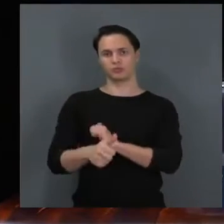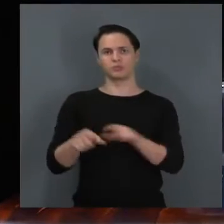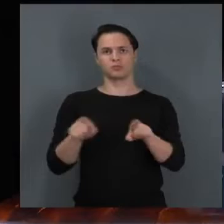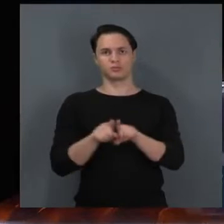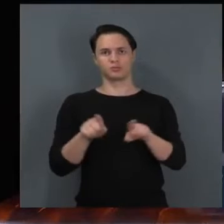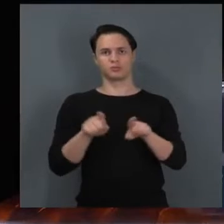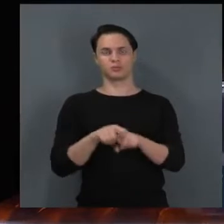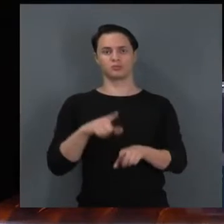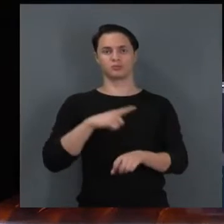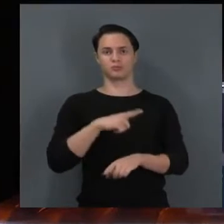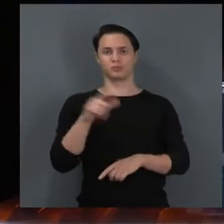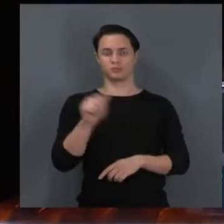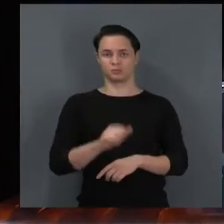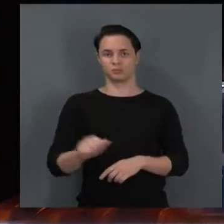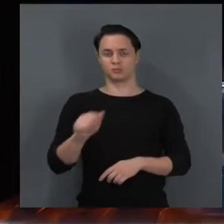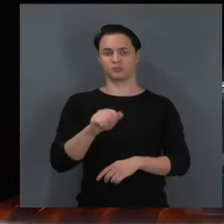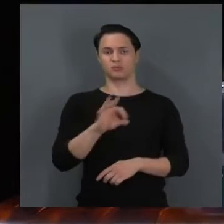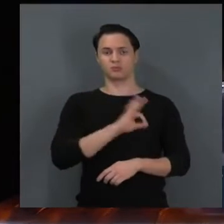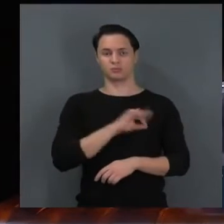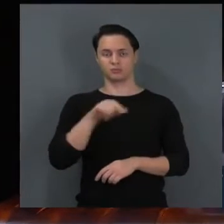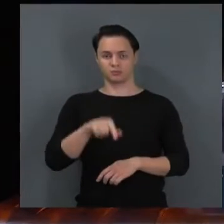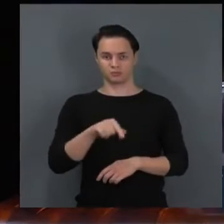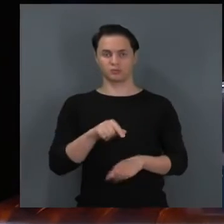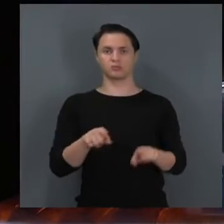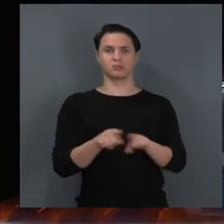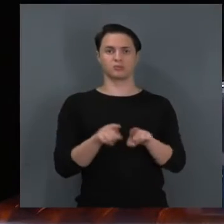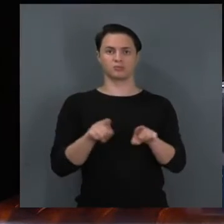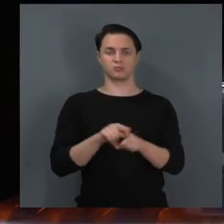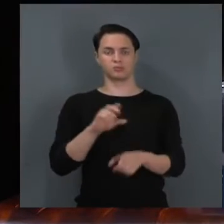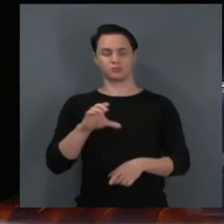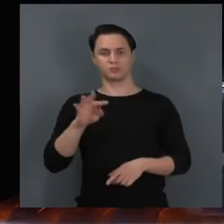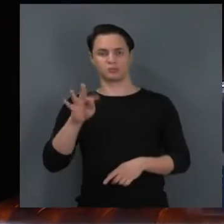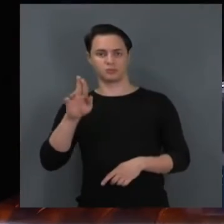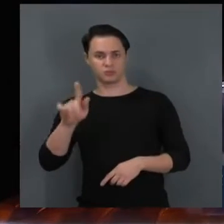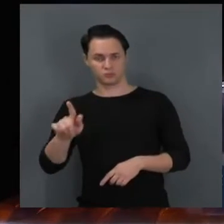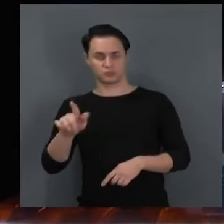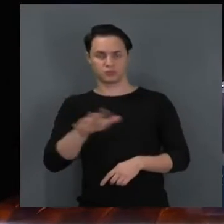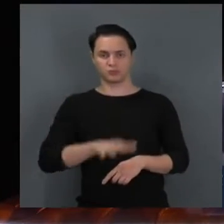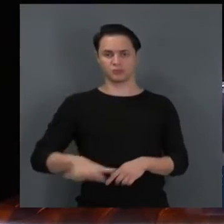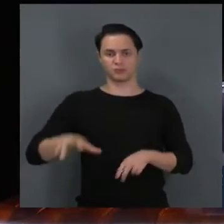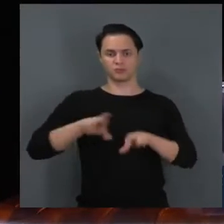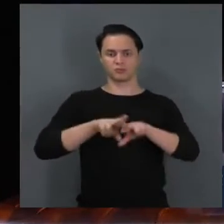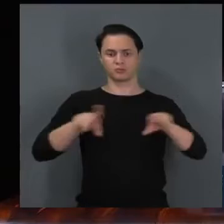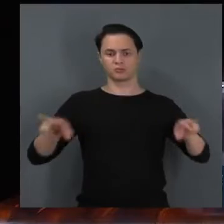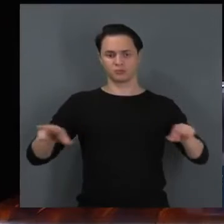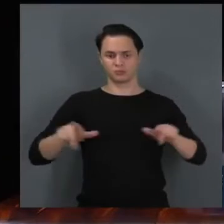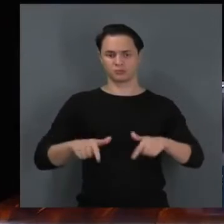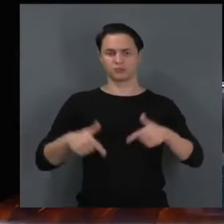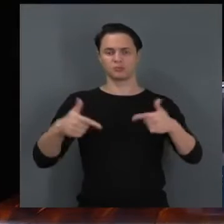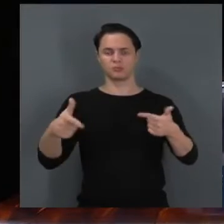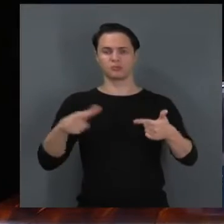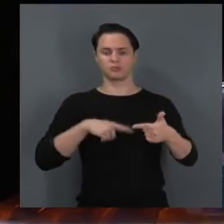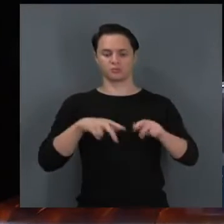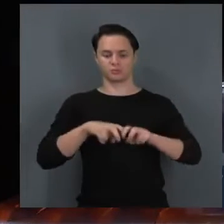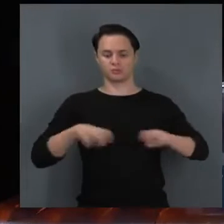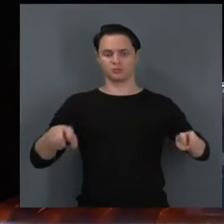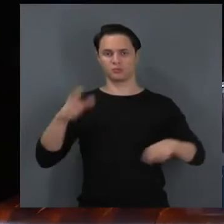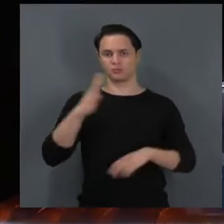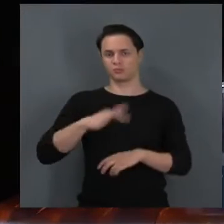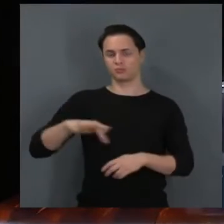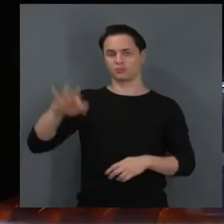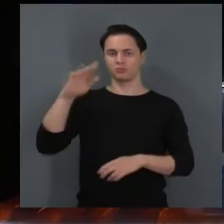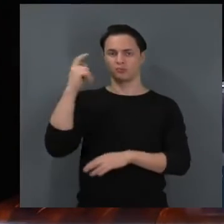da Polícia do Congresso, CTGs, Estância Gaúcha, Jaime Carneiro Brau, Bancada Federal